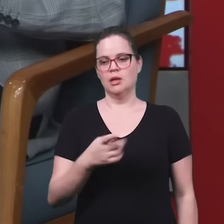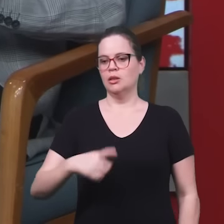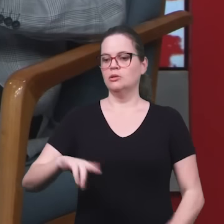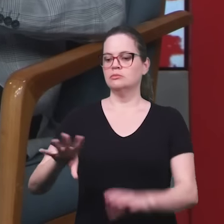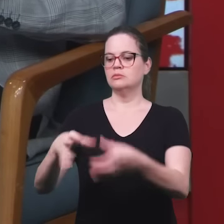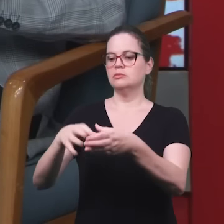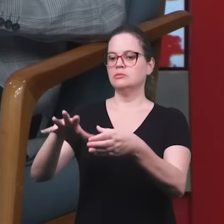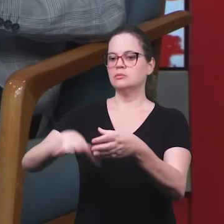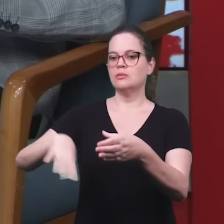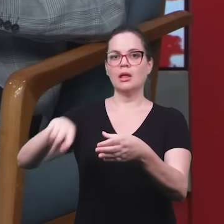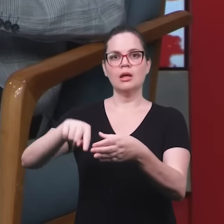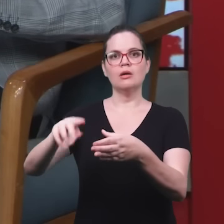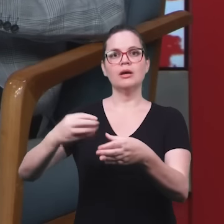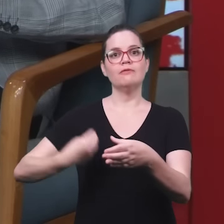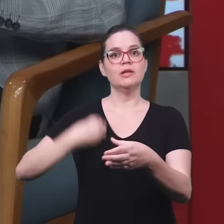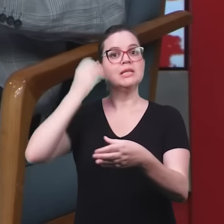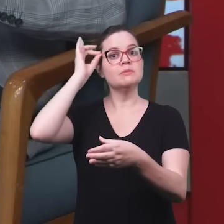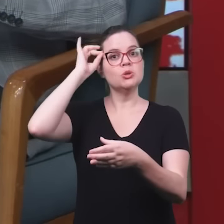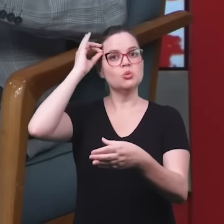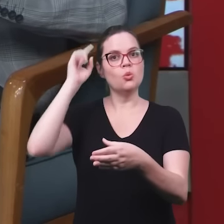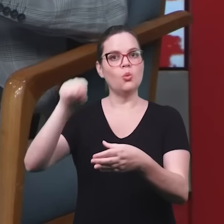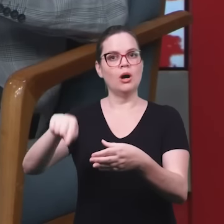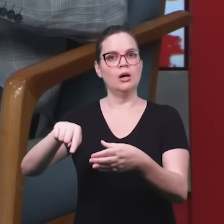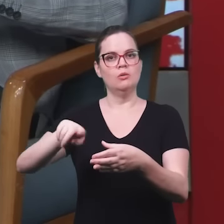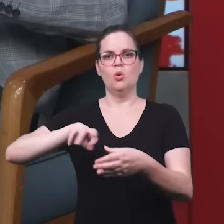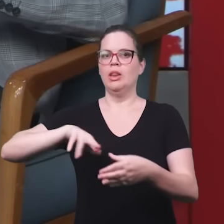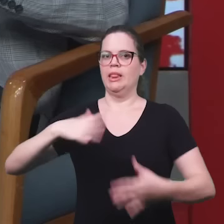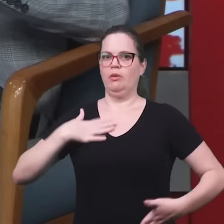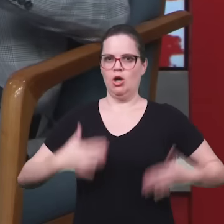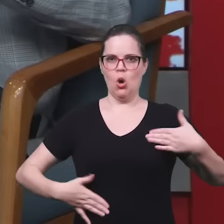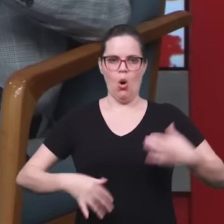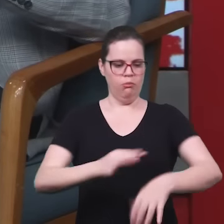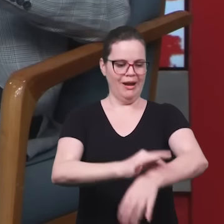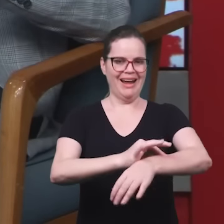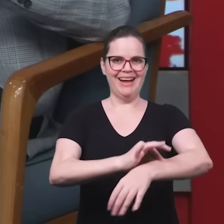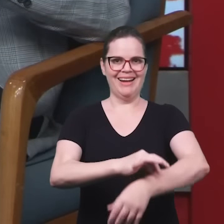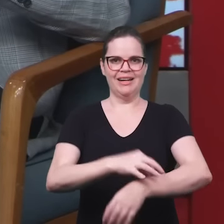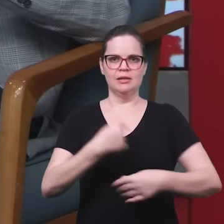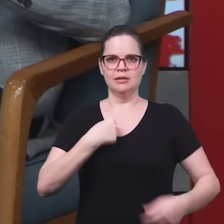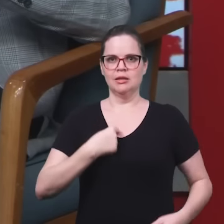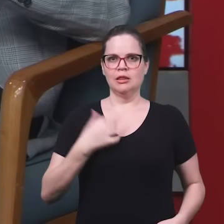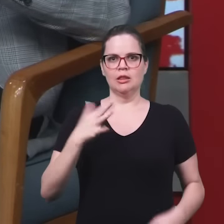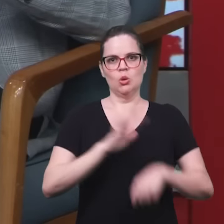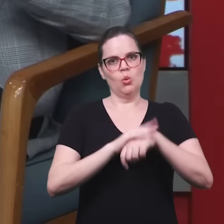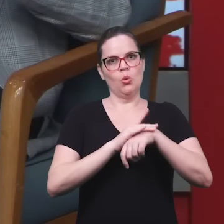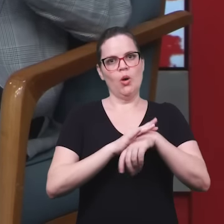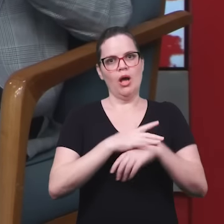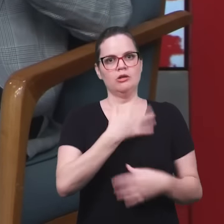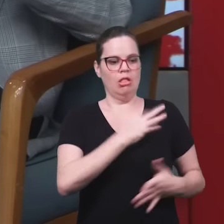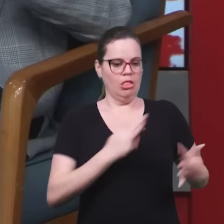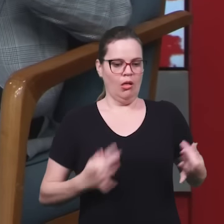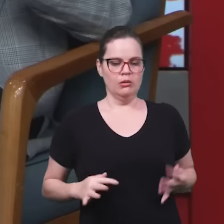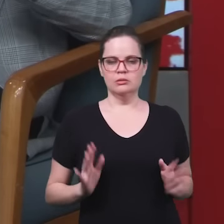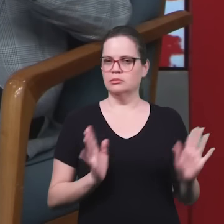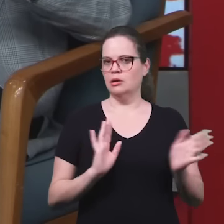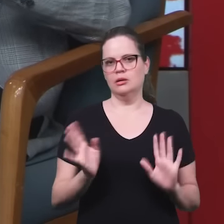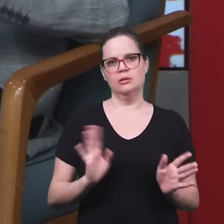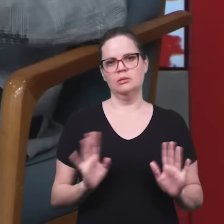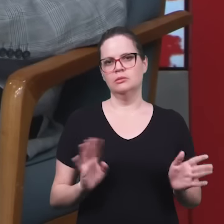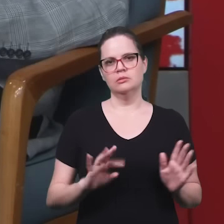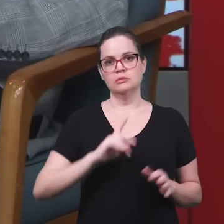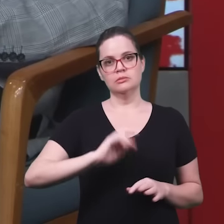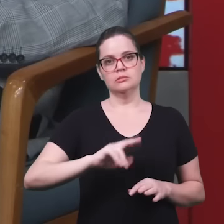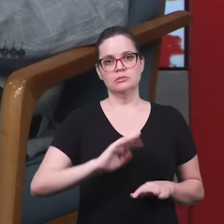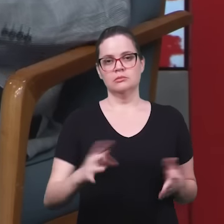Nós não estamos falando de um corpo físico. Nós não vamos aqui falar daquilo que é físico quando você tem que